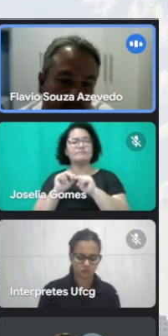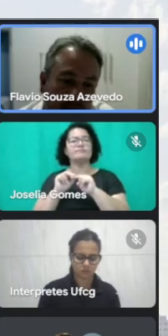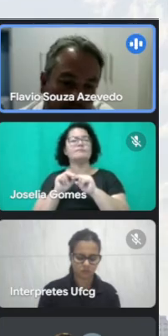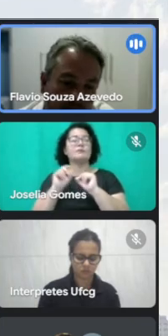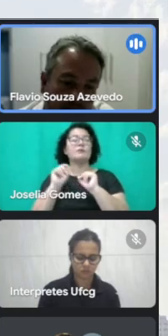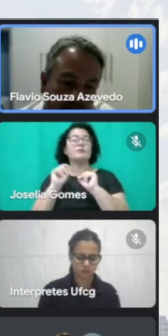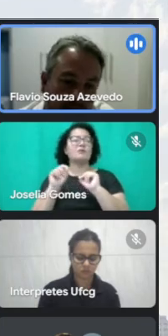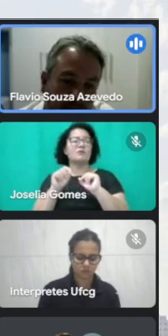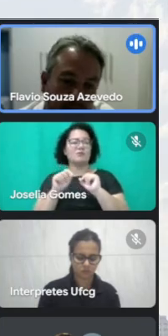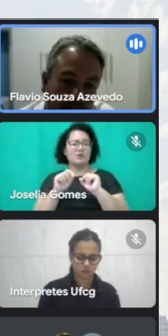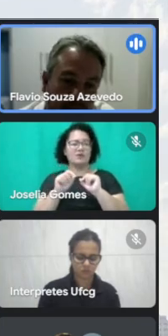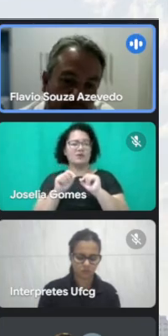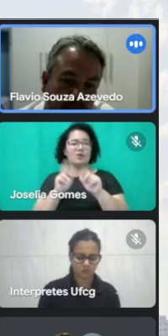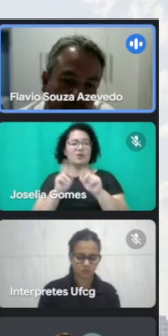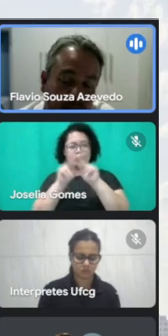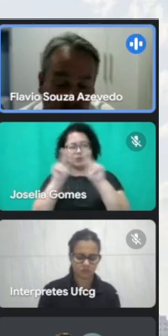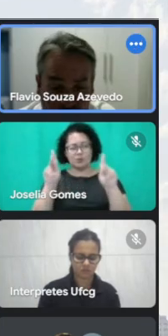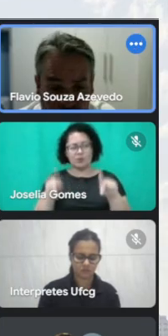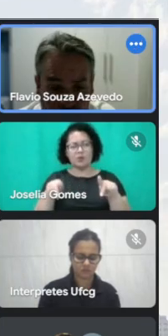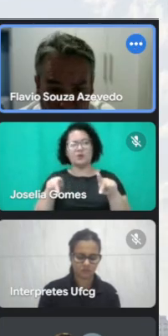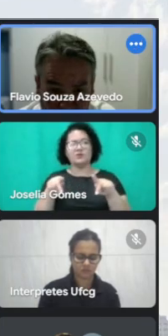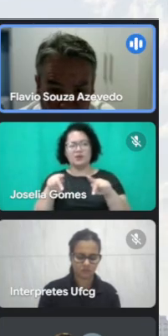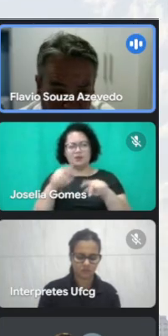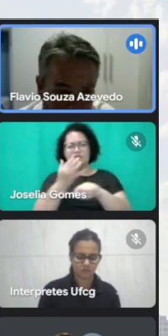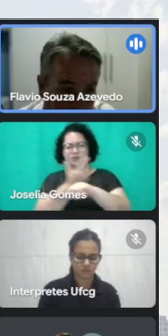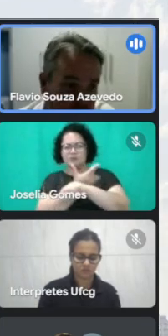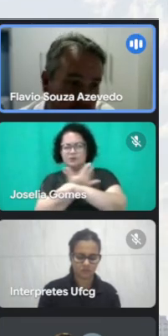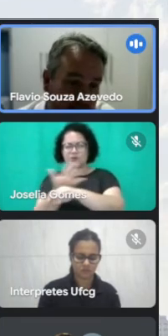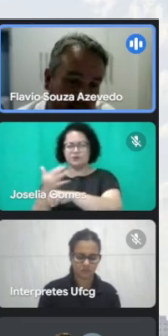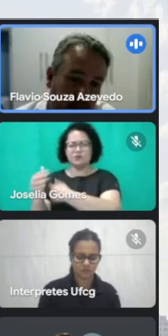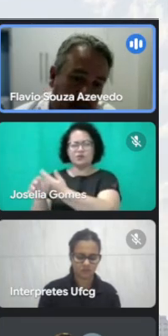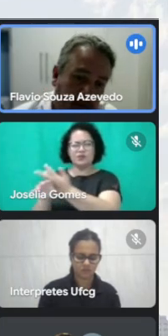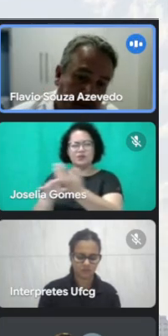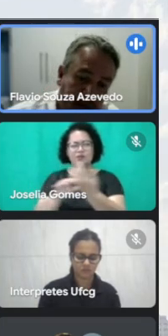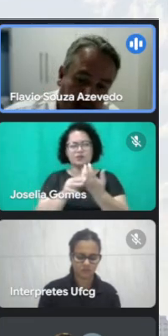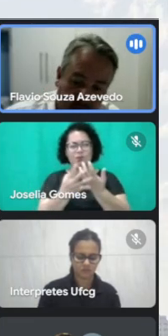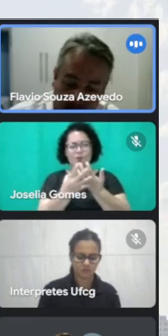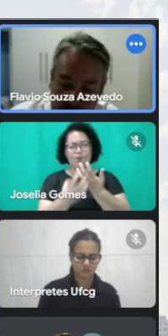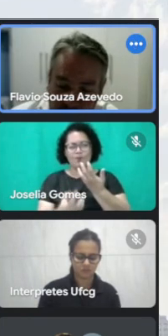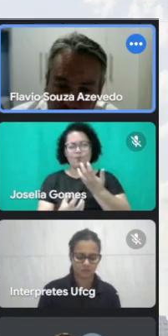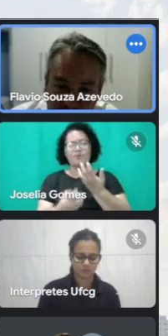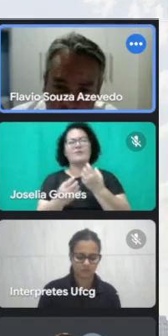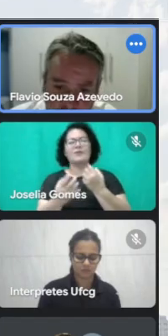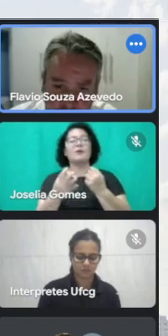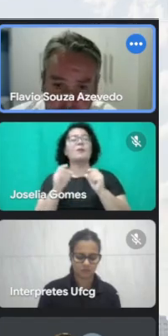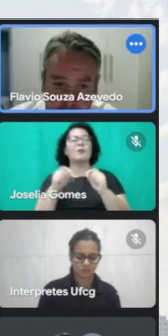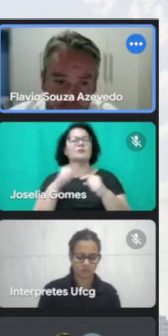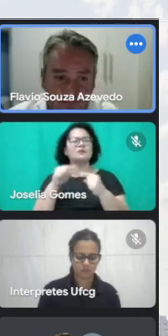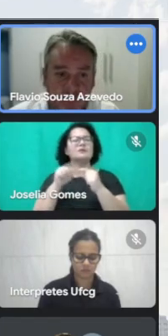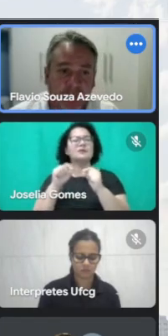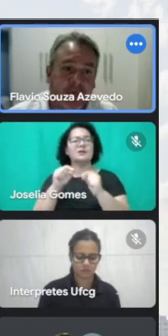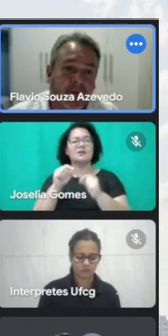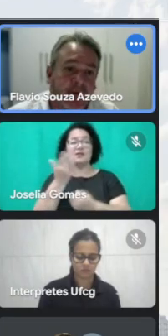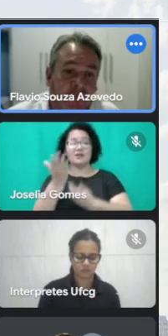determinado, né, no projeto esses jardins filtrantes como forma de tratamento desse riacho.